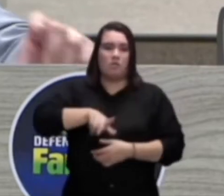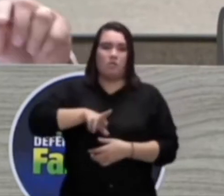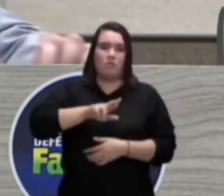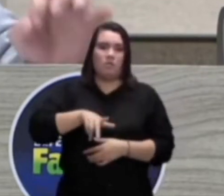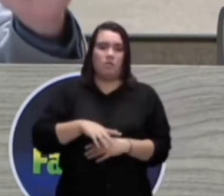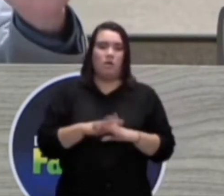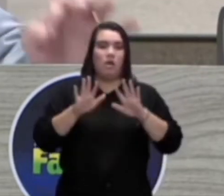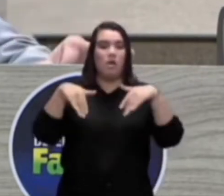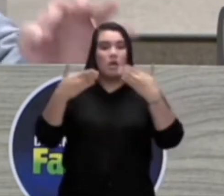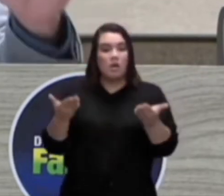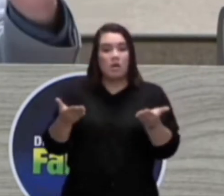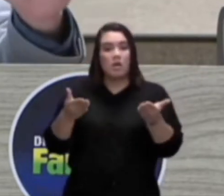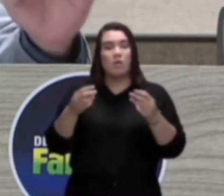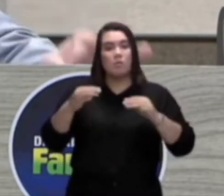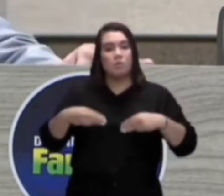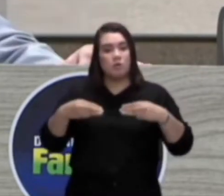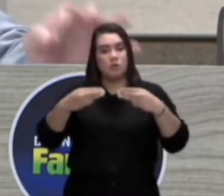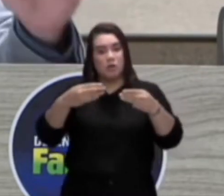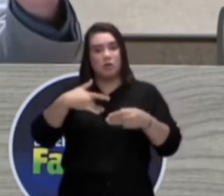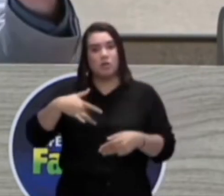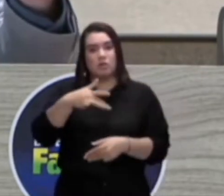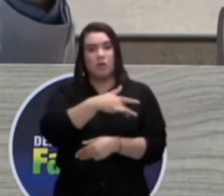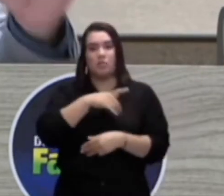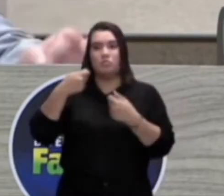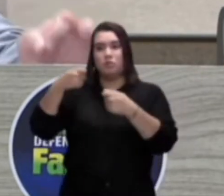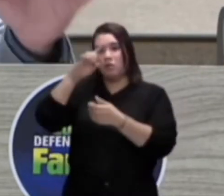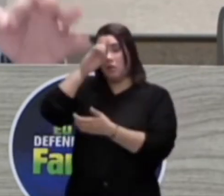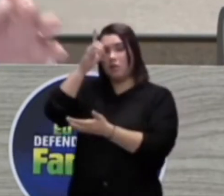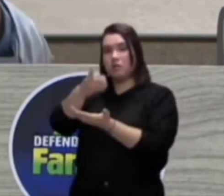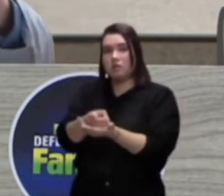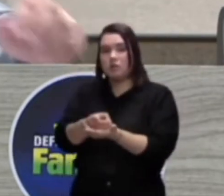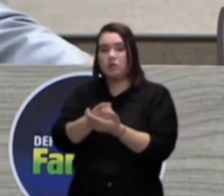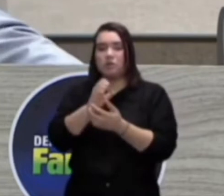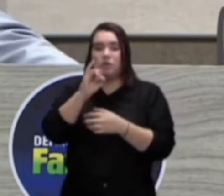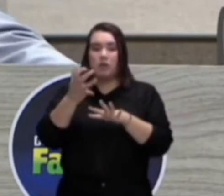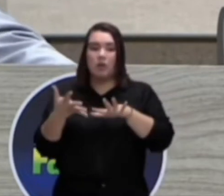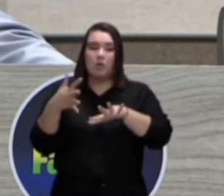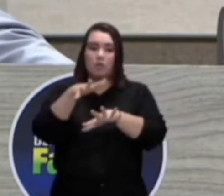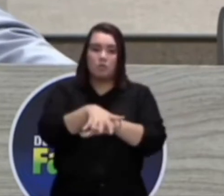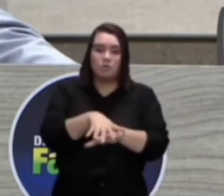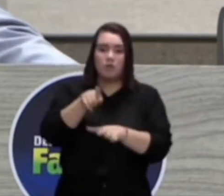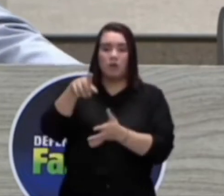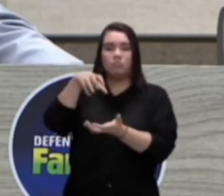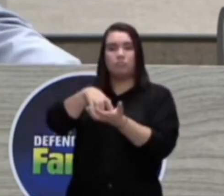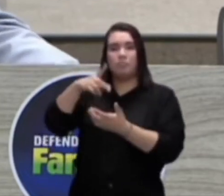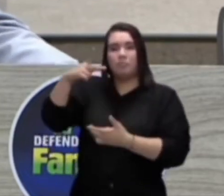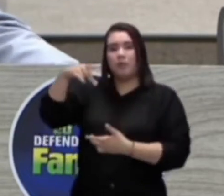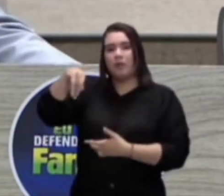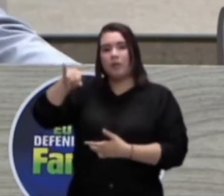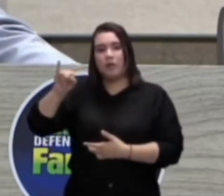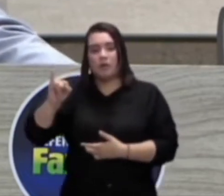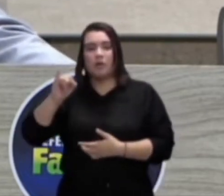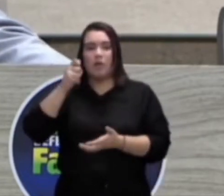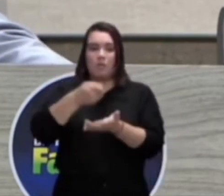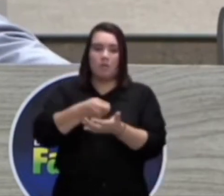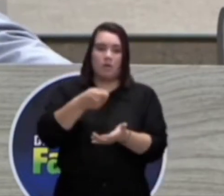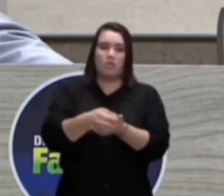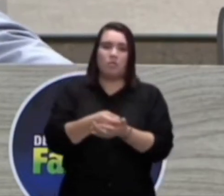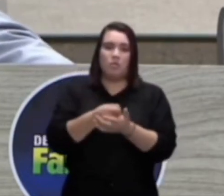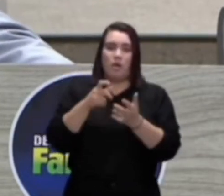ao Ministério da Saúde decidir sobre a inclusão da vacina no PNI de forma